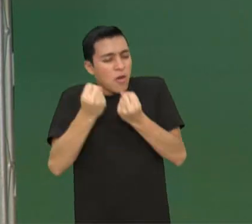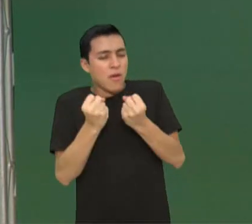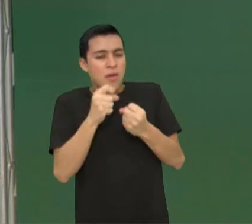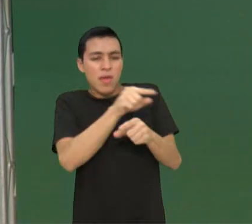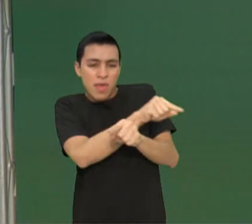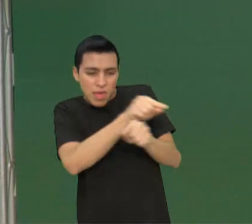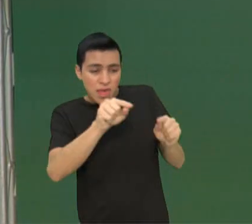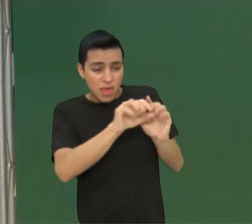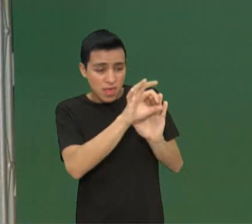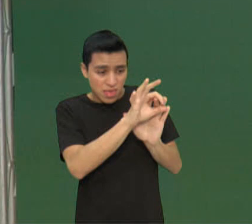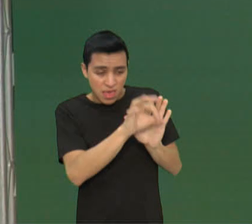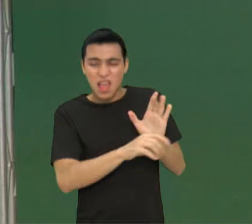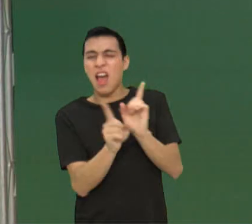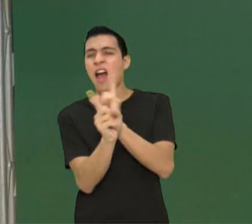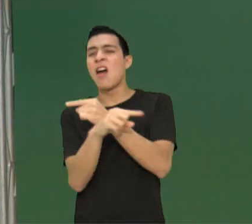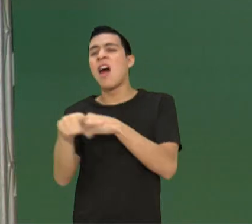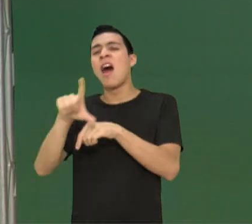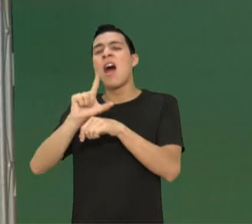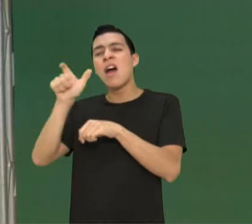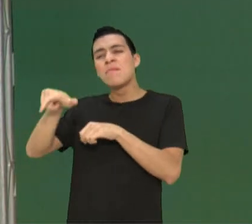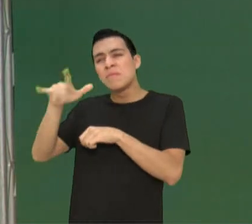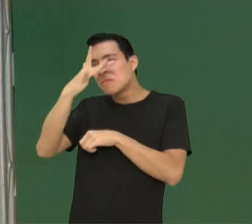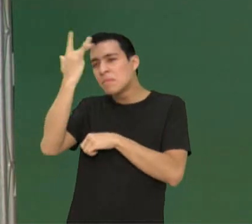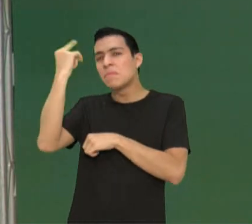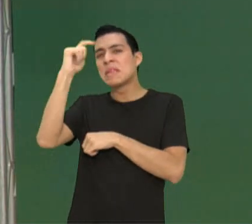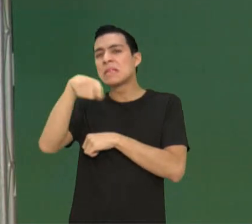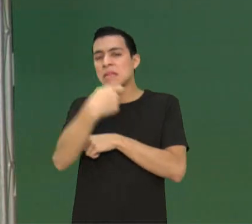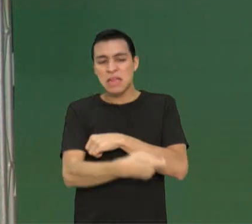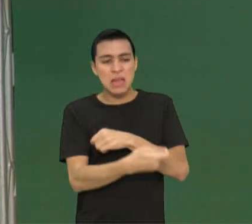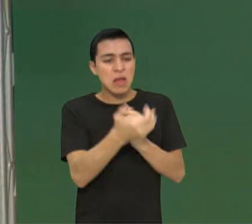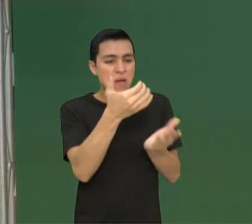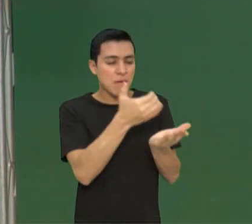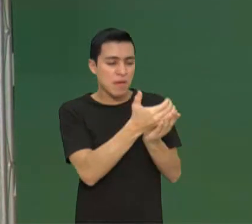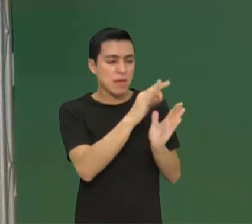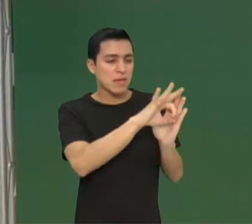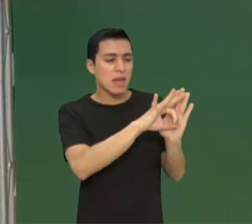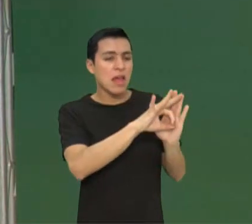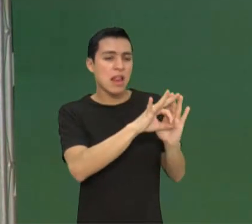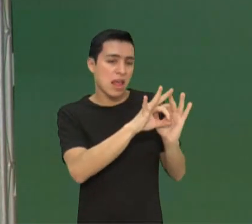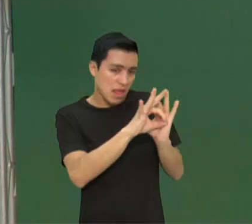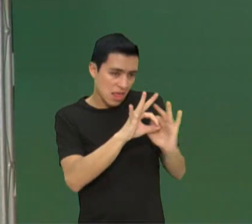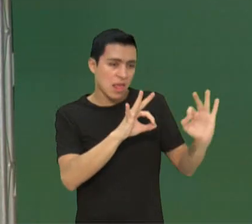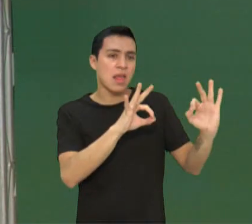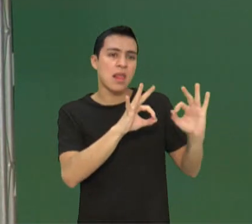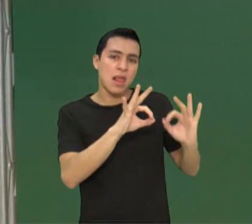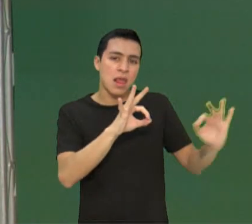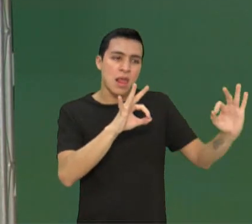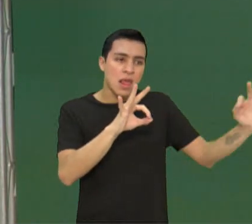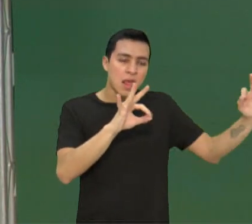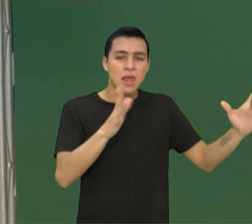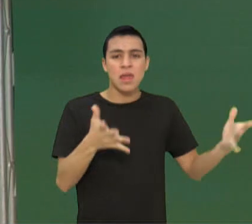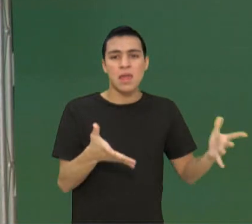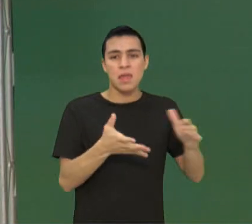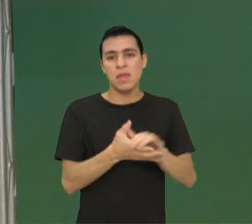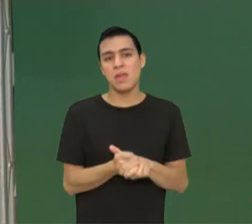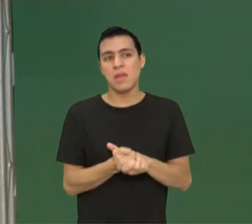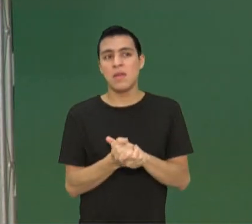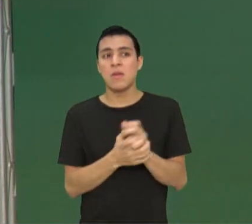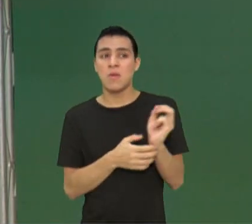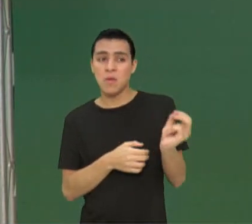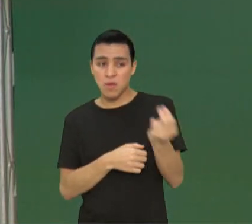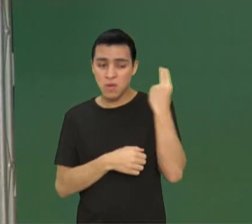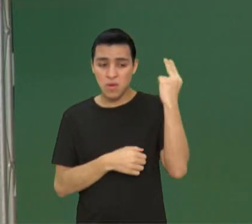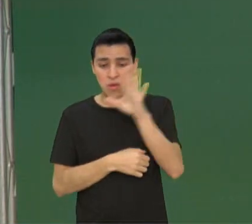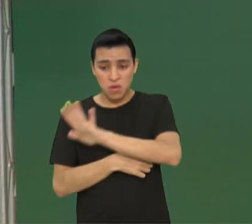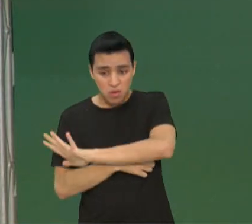células, ao contrário do que alguns cientistas imaginavam, são originadas de células pré-existentes? Ou de que todos